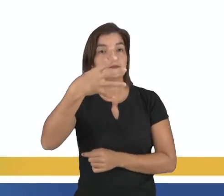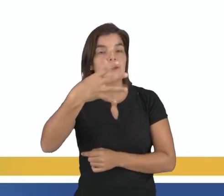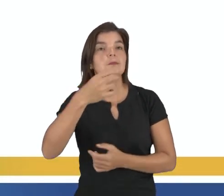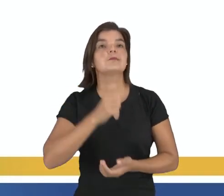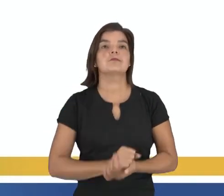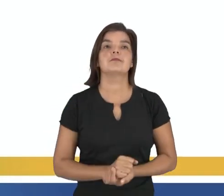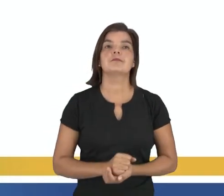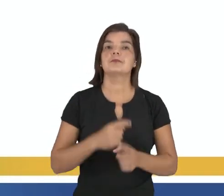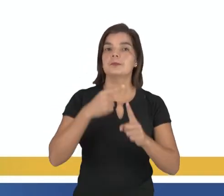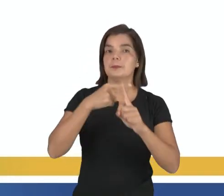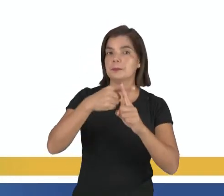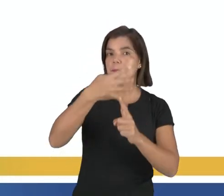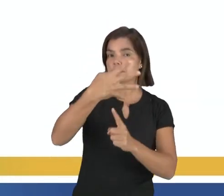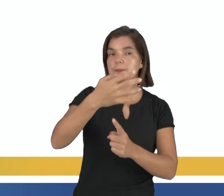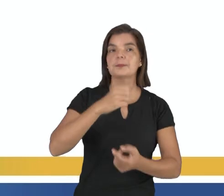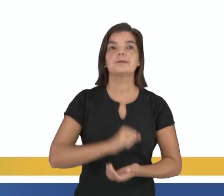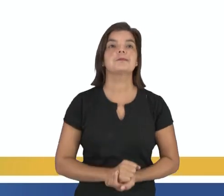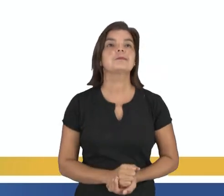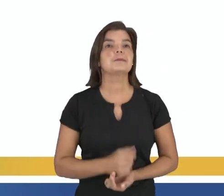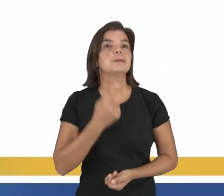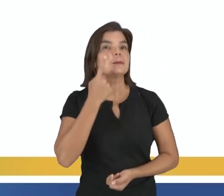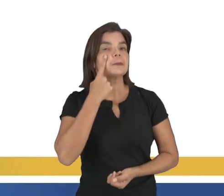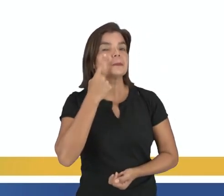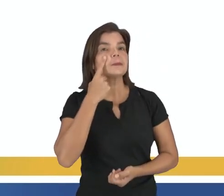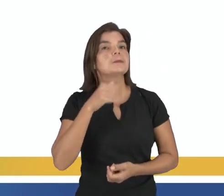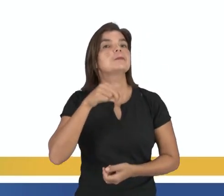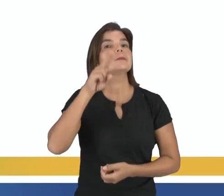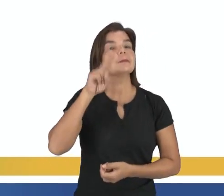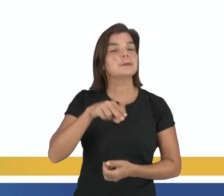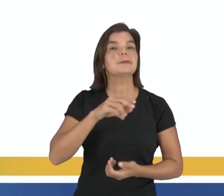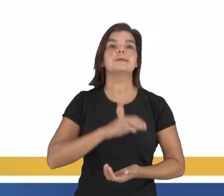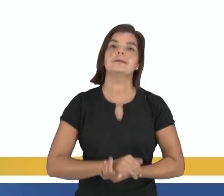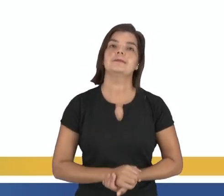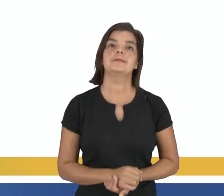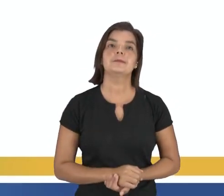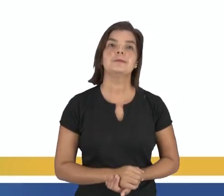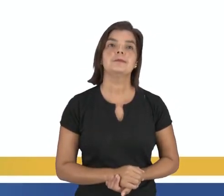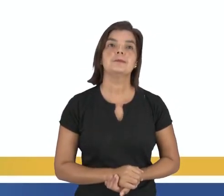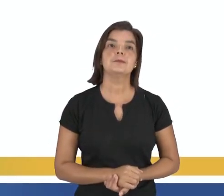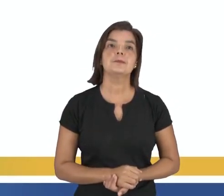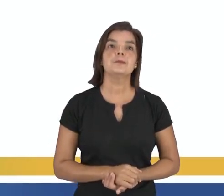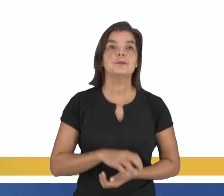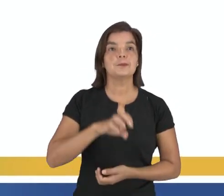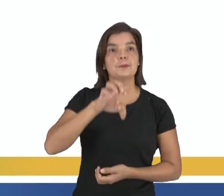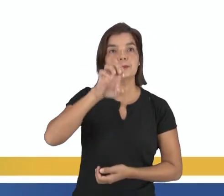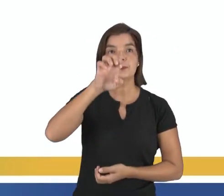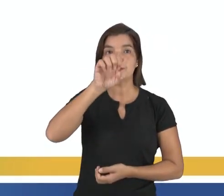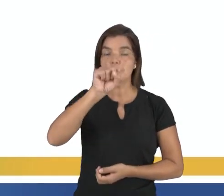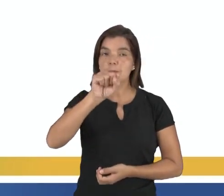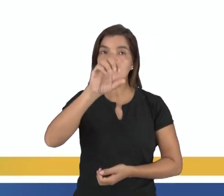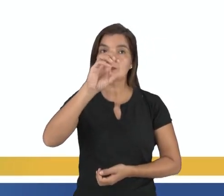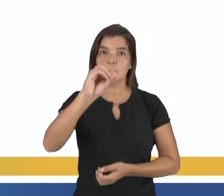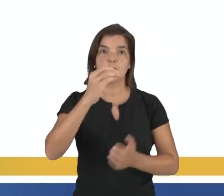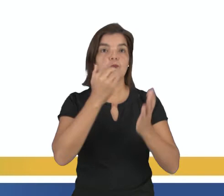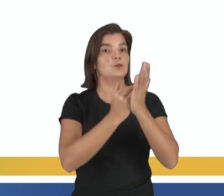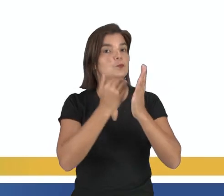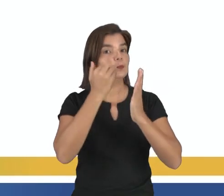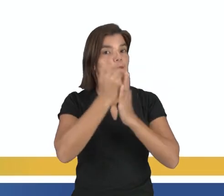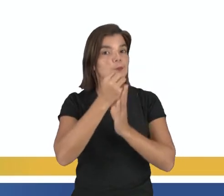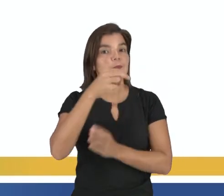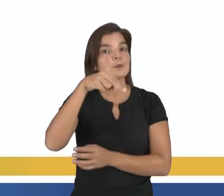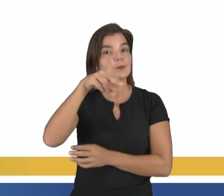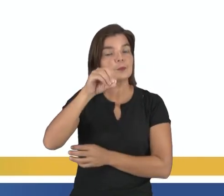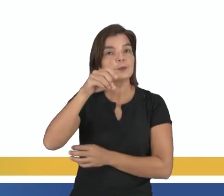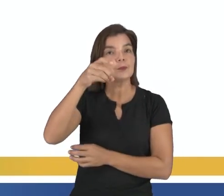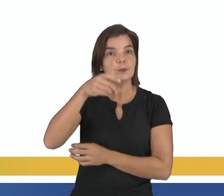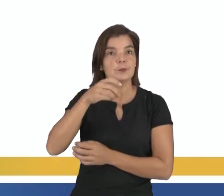aqui mais 4, ok? Então a gente vai identificar quem oxidou. Então aqui, ó, o enxofre aumentou o NOx, ele